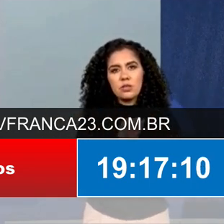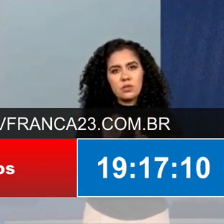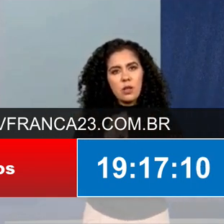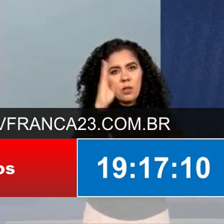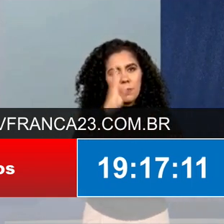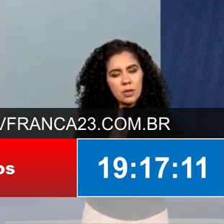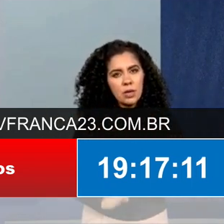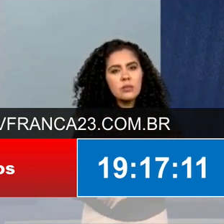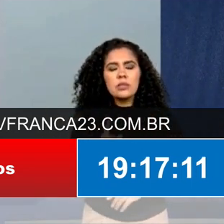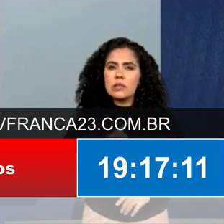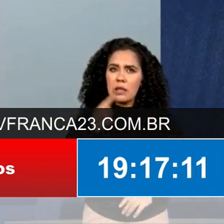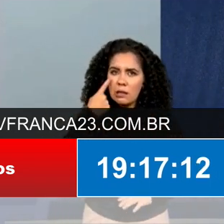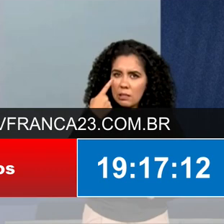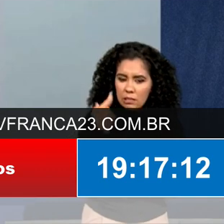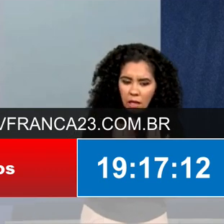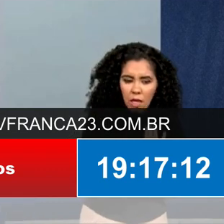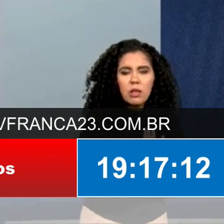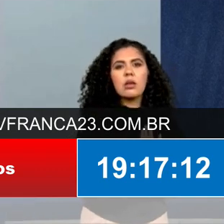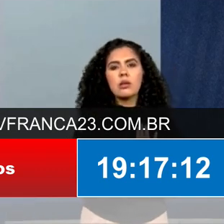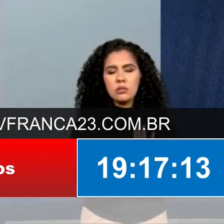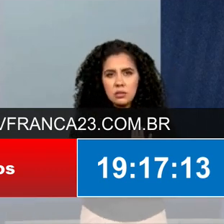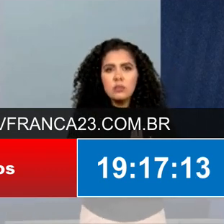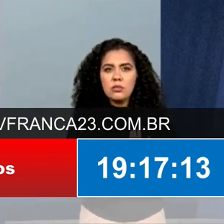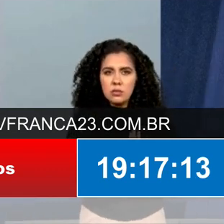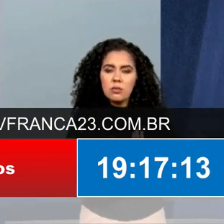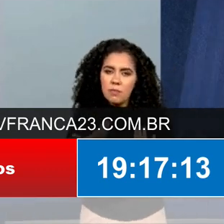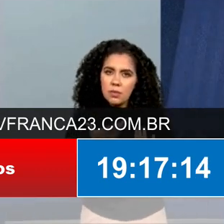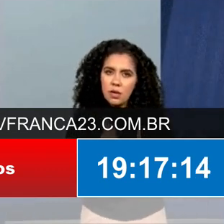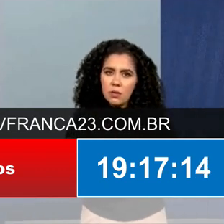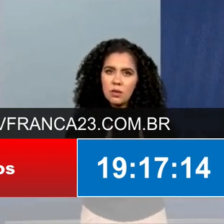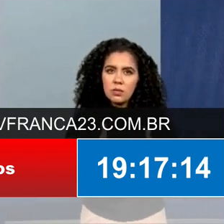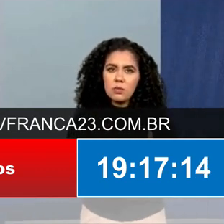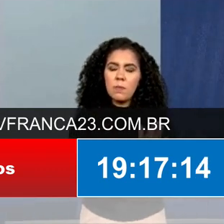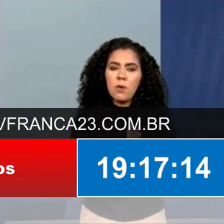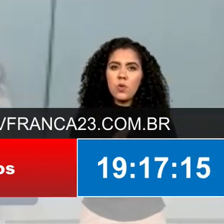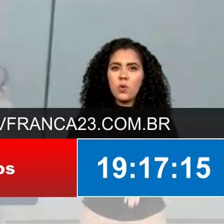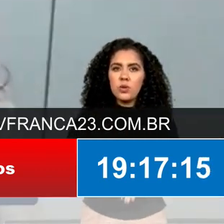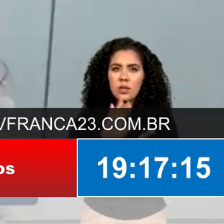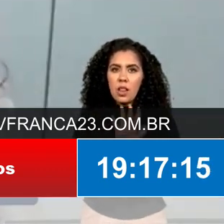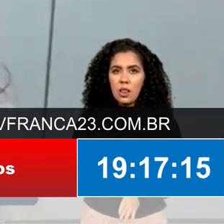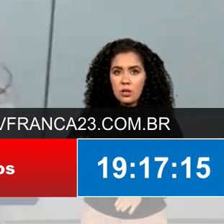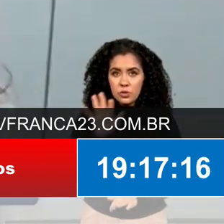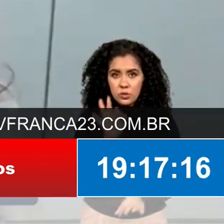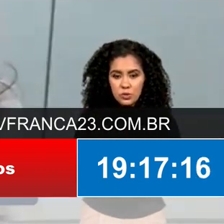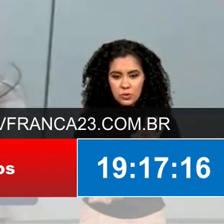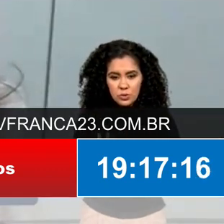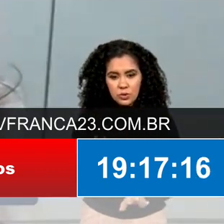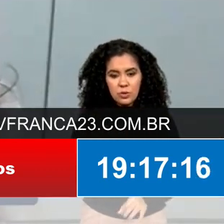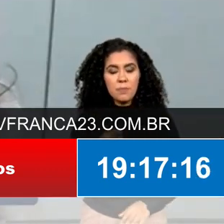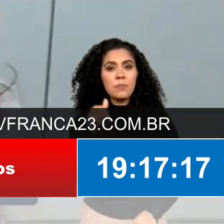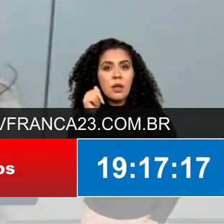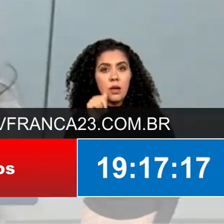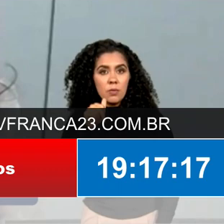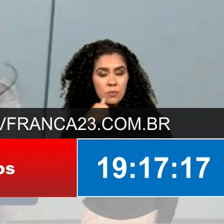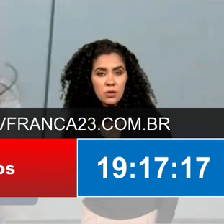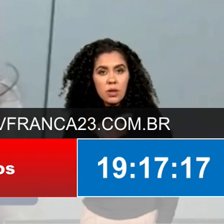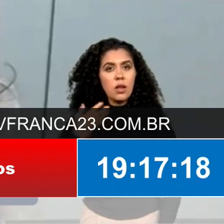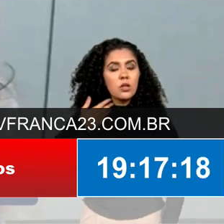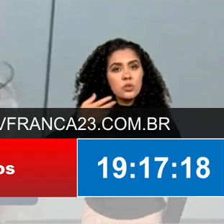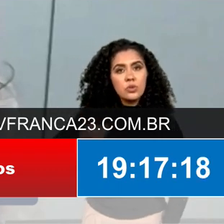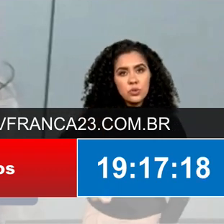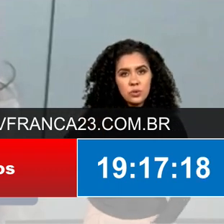mostrou bastante motivada e mobilizada pela iniciativa do Conselho Nacional de Justiça. A juíza do CNJ explica